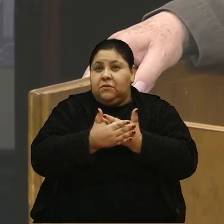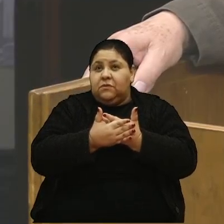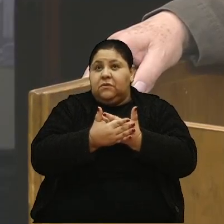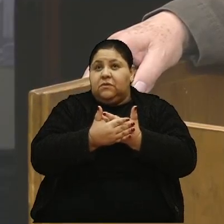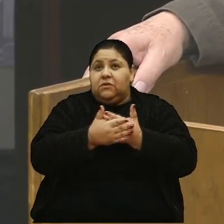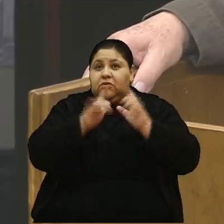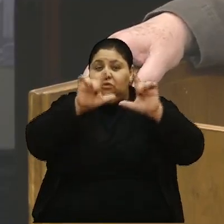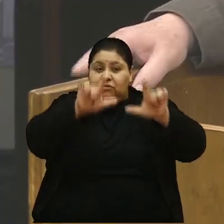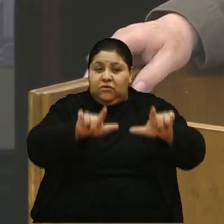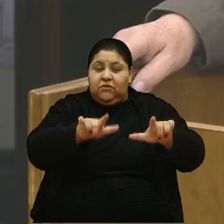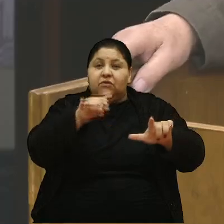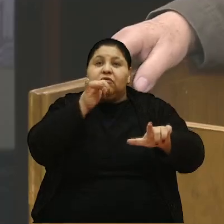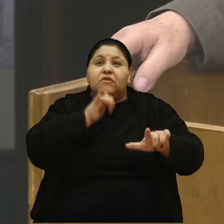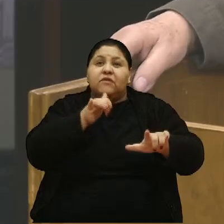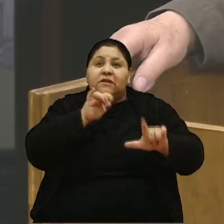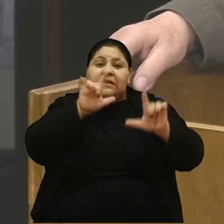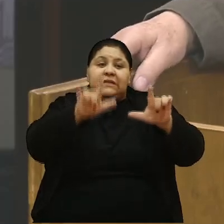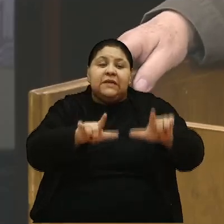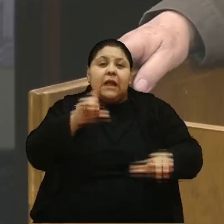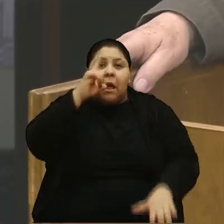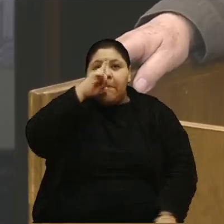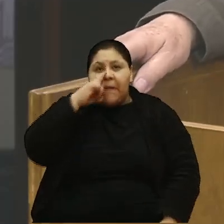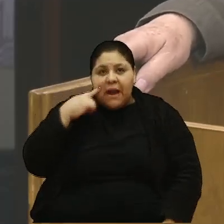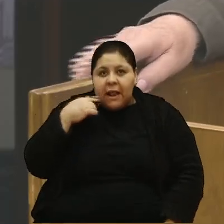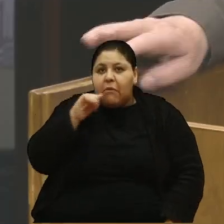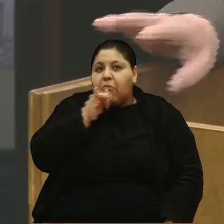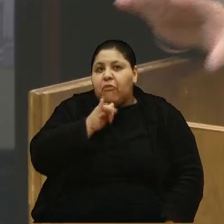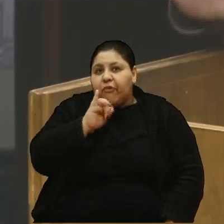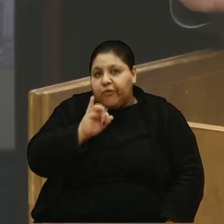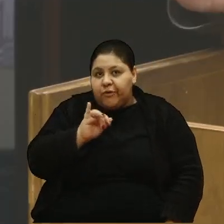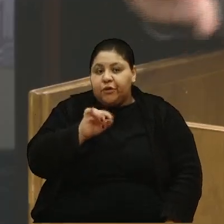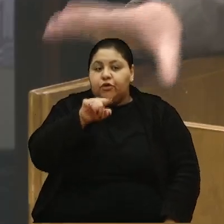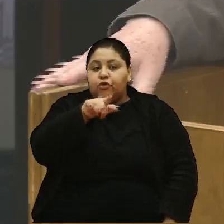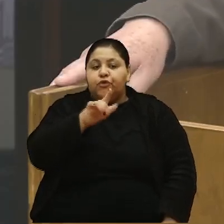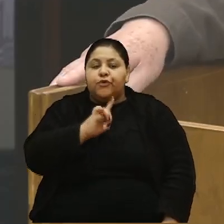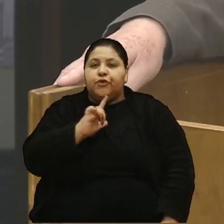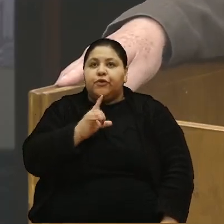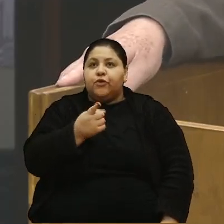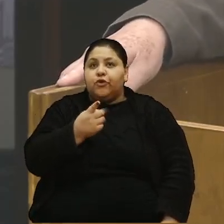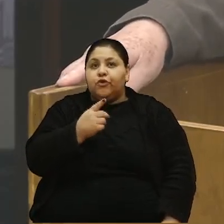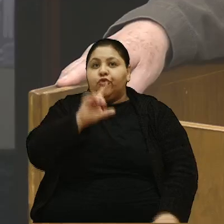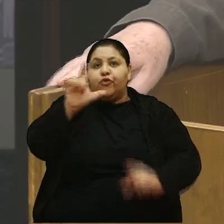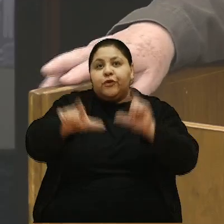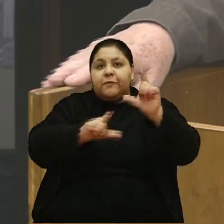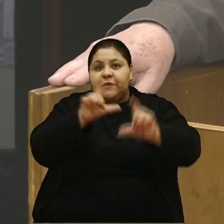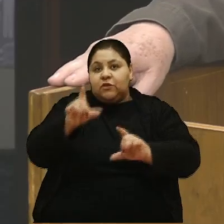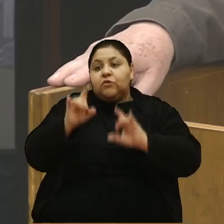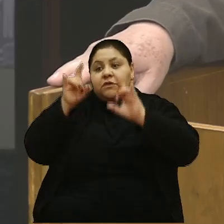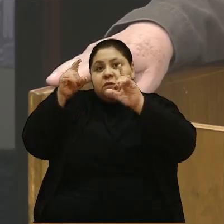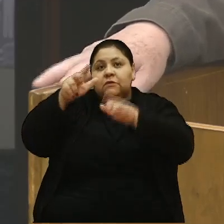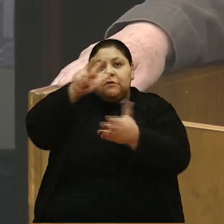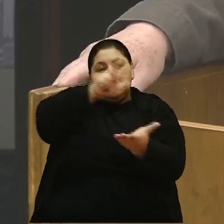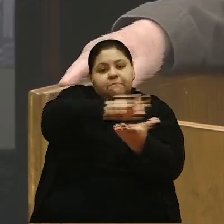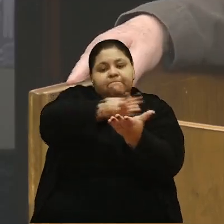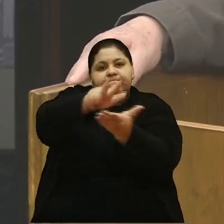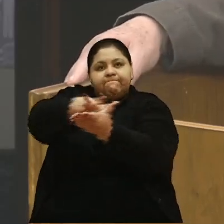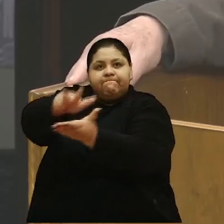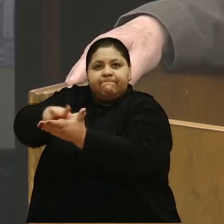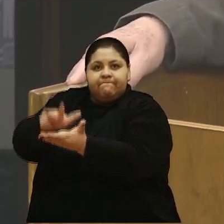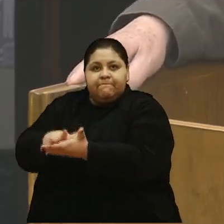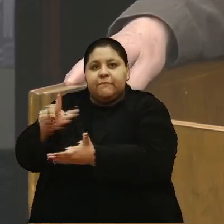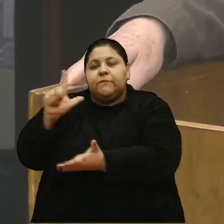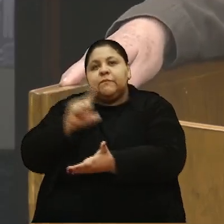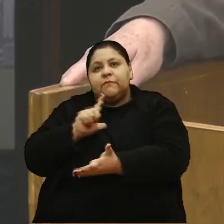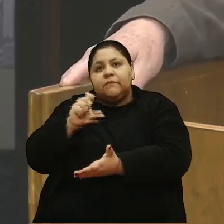numa sala, por exemplo, na sala amarela, aonde tu tem ali 12 pessoas internadas, 12, tu